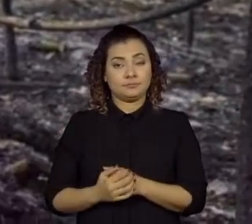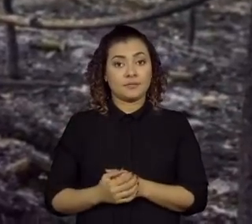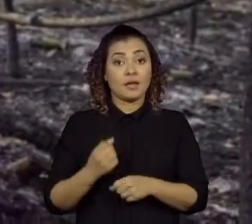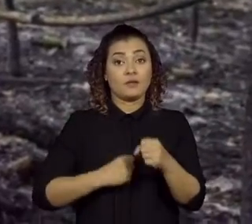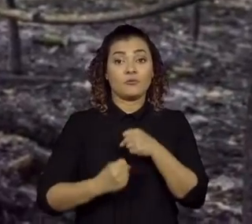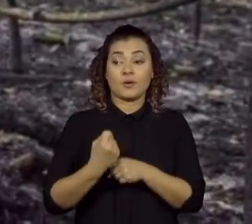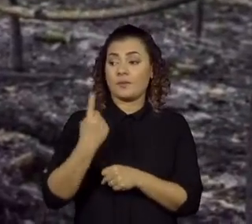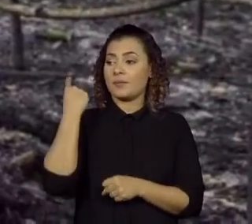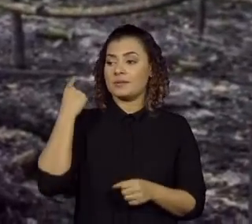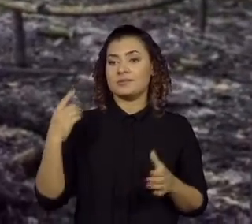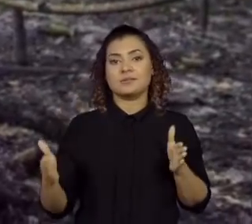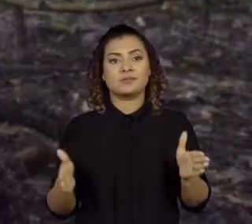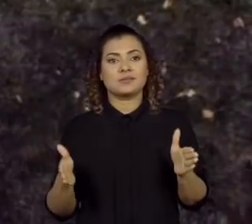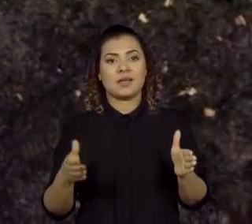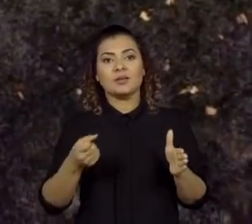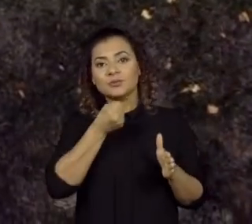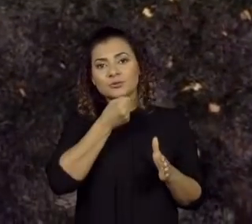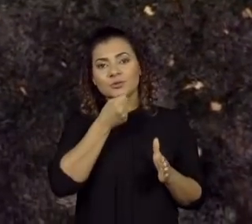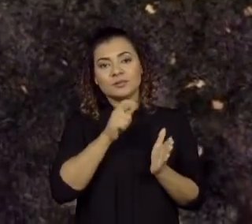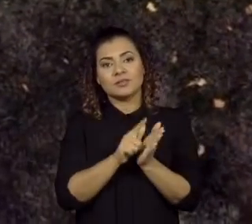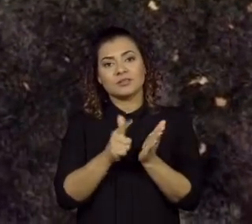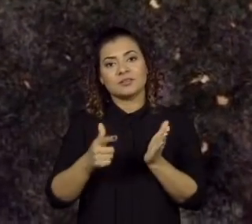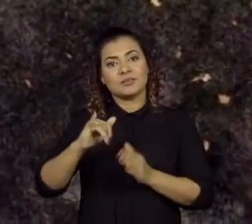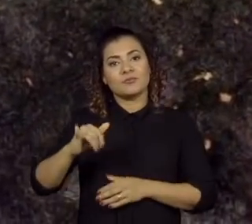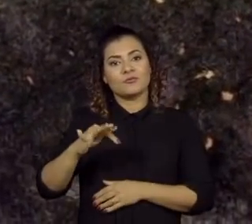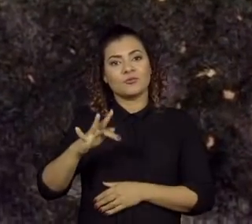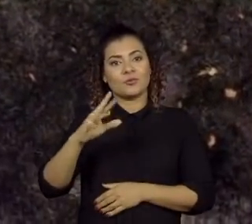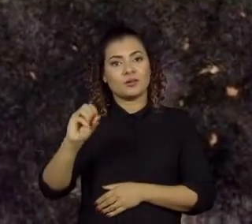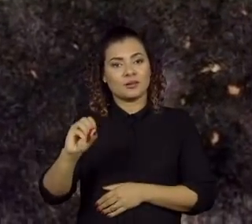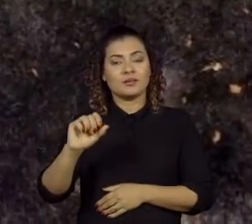ano passado para o jornal Folha de São Paulo.